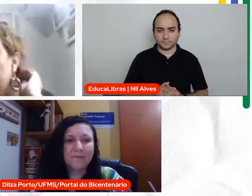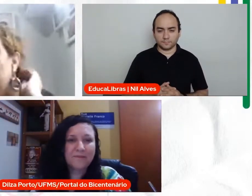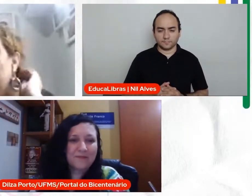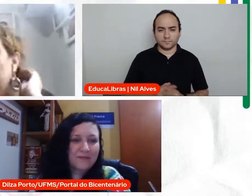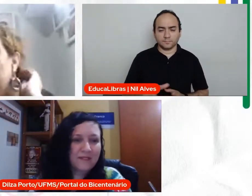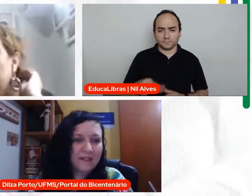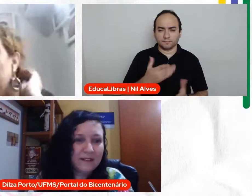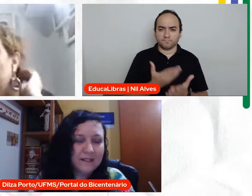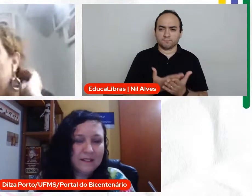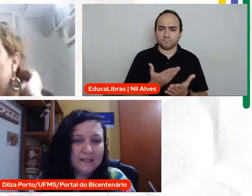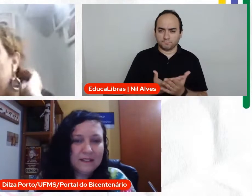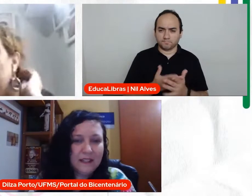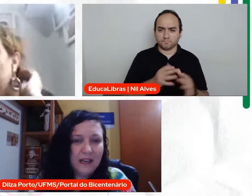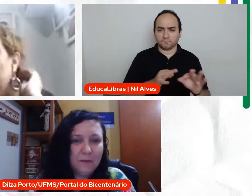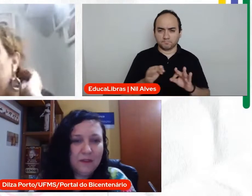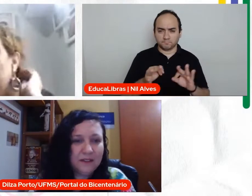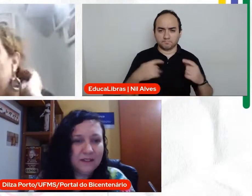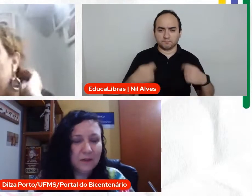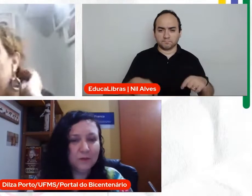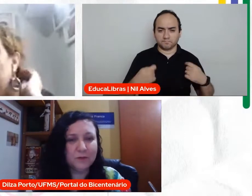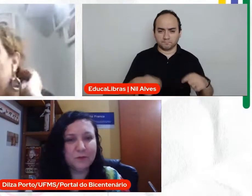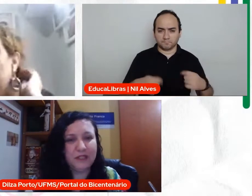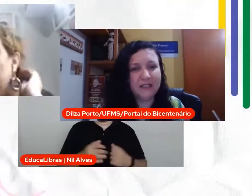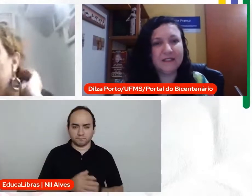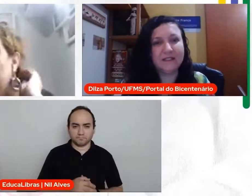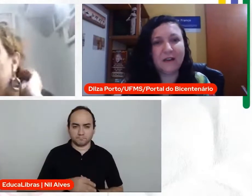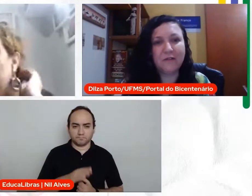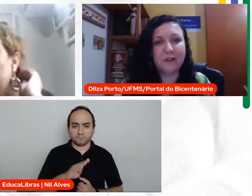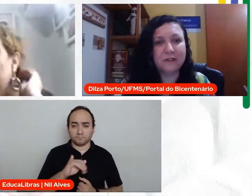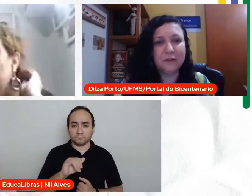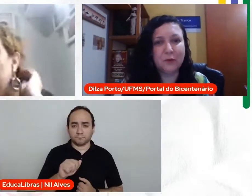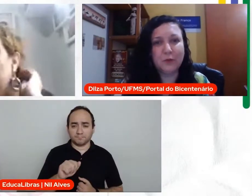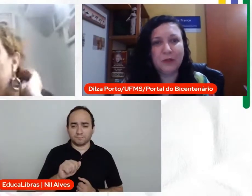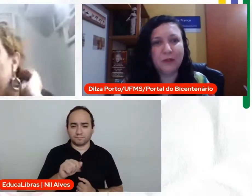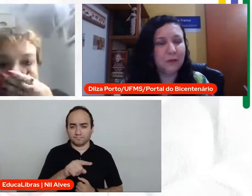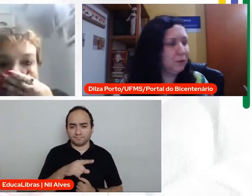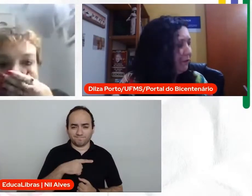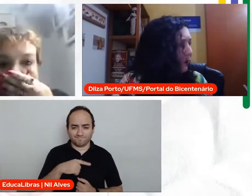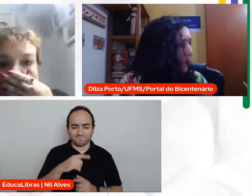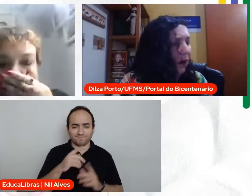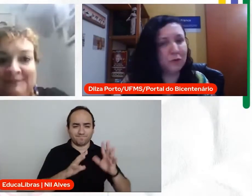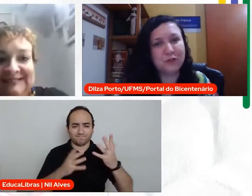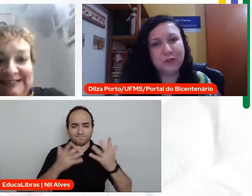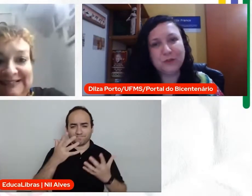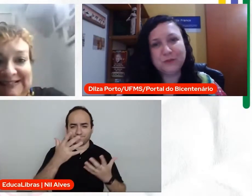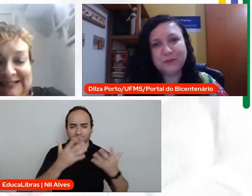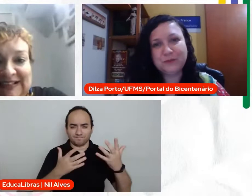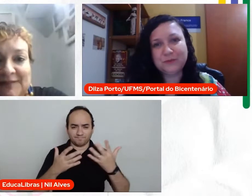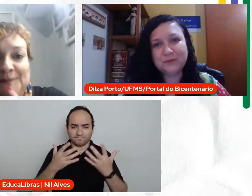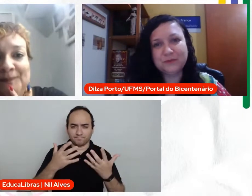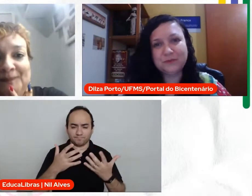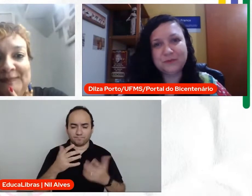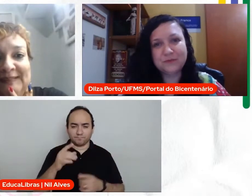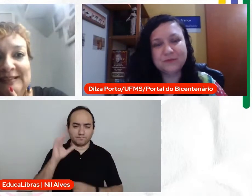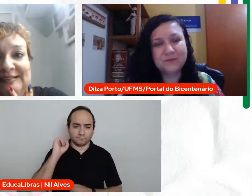estudar. A Bia está com... A Bia está travando o seu áudio.